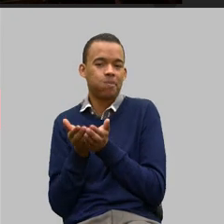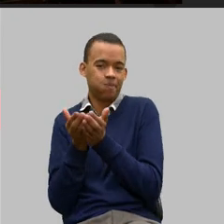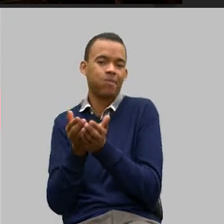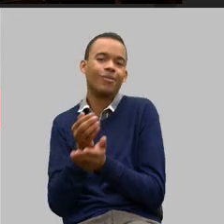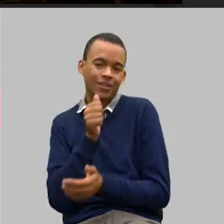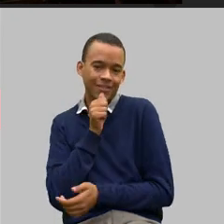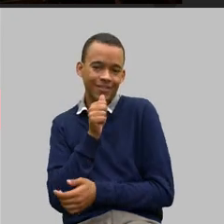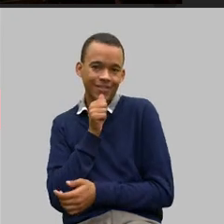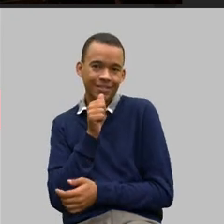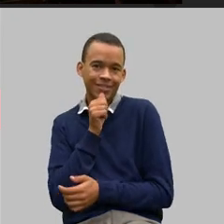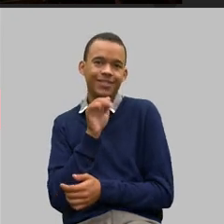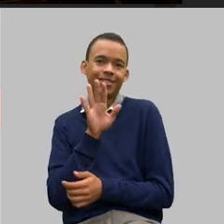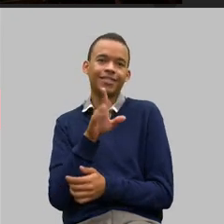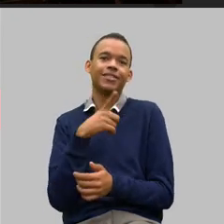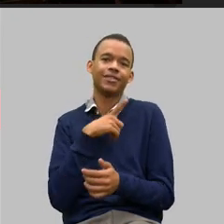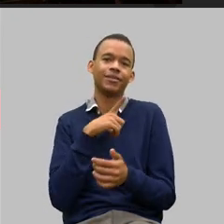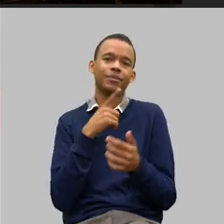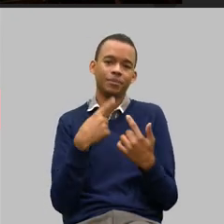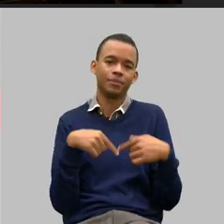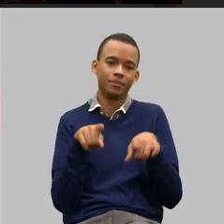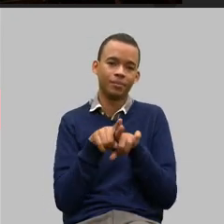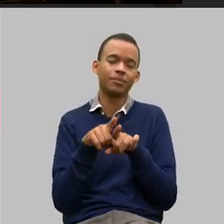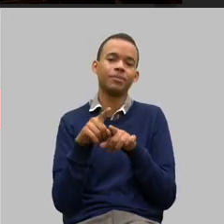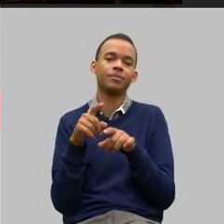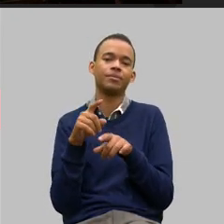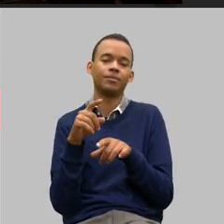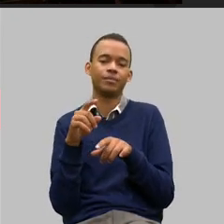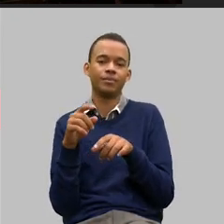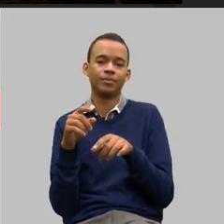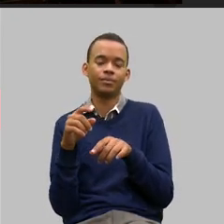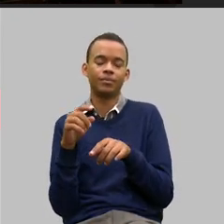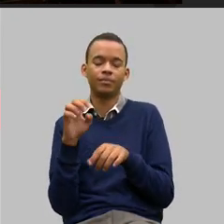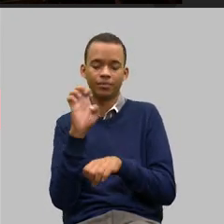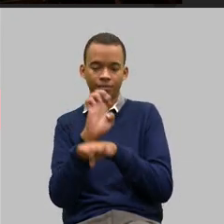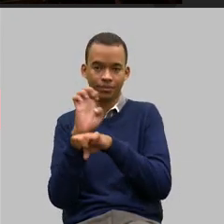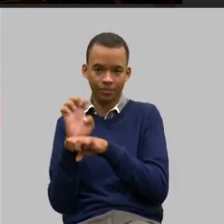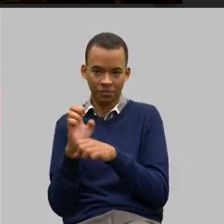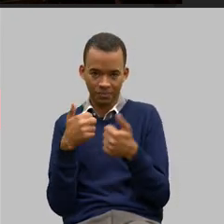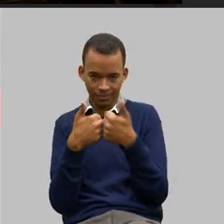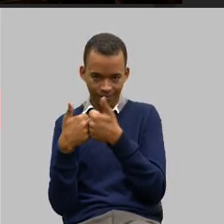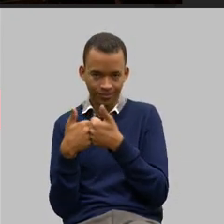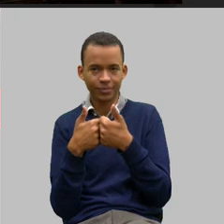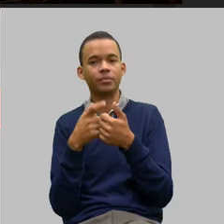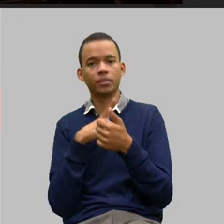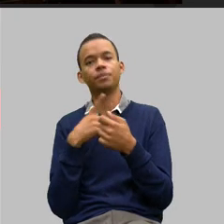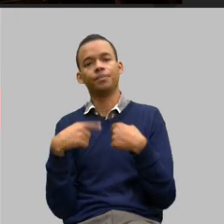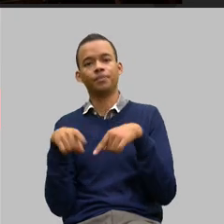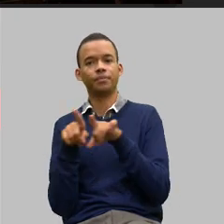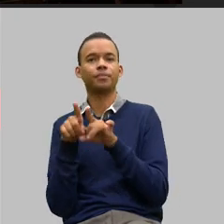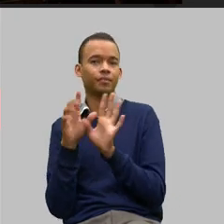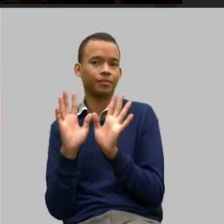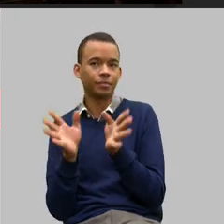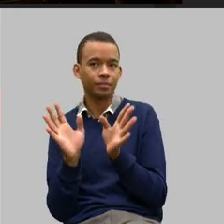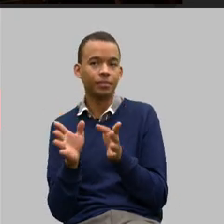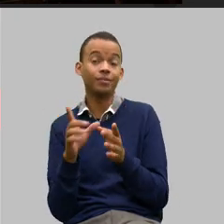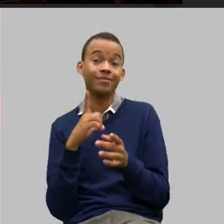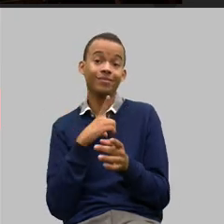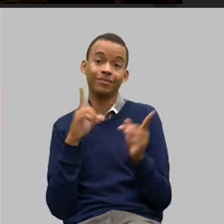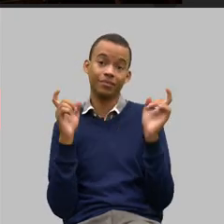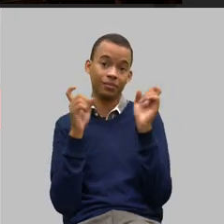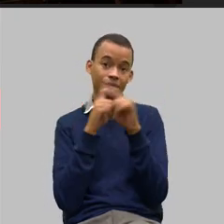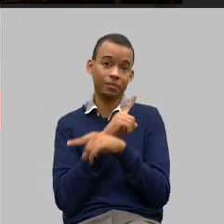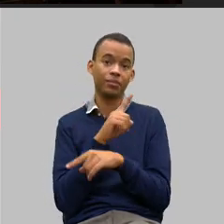parceria aí com com os nossos estados vizinhos então é Um Desafio muito grande e e infraestrutura e a gente tem muito